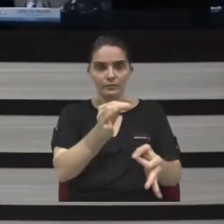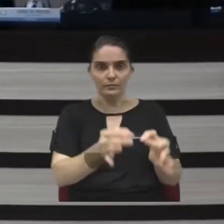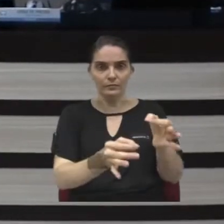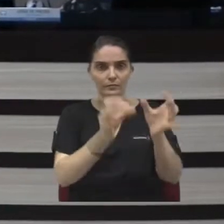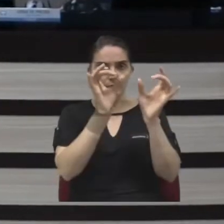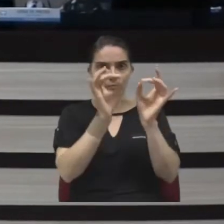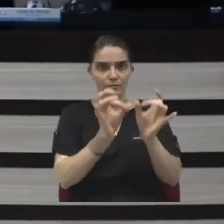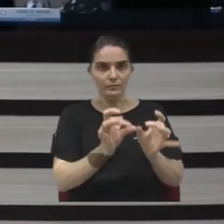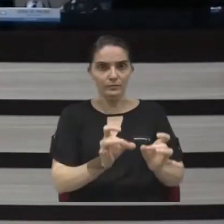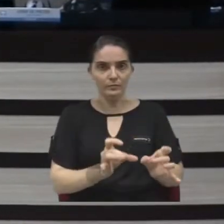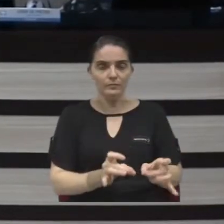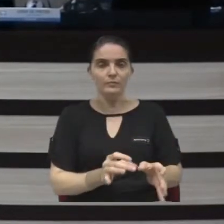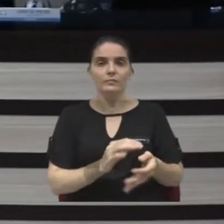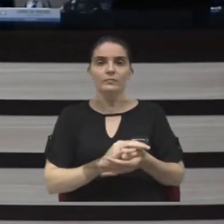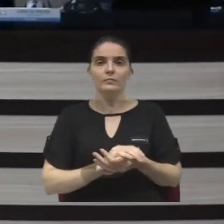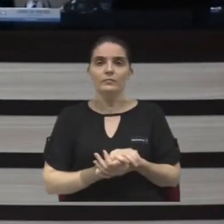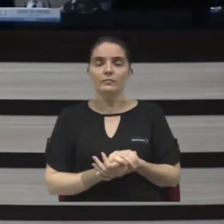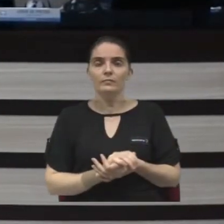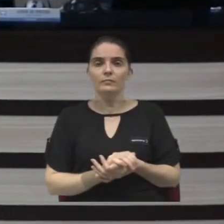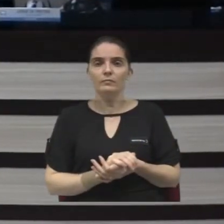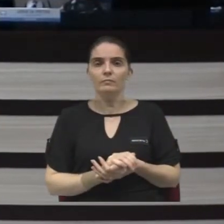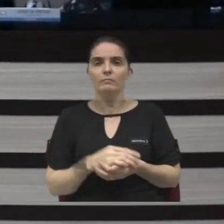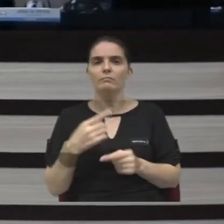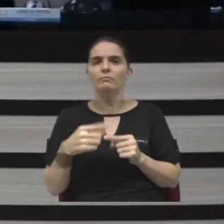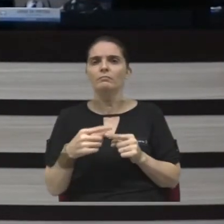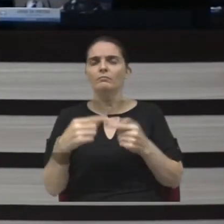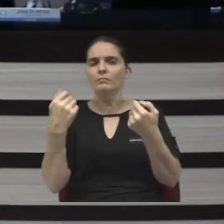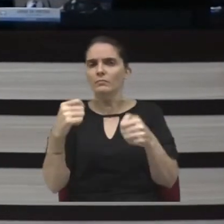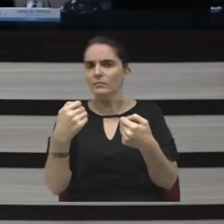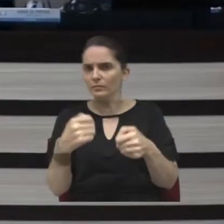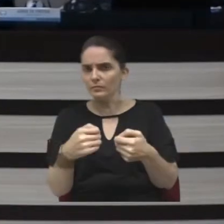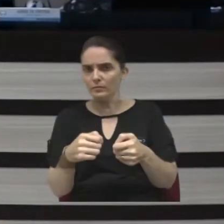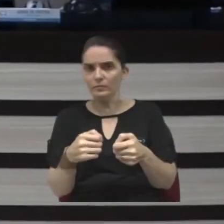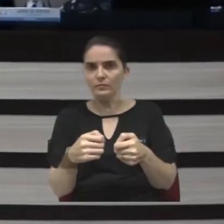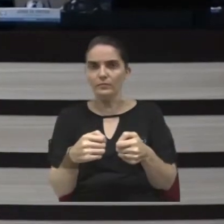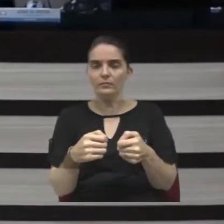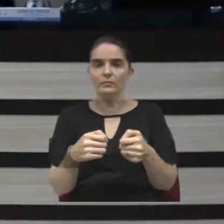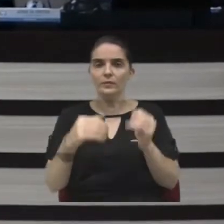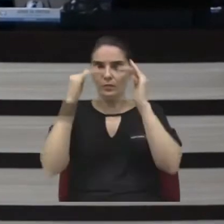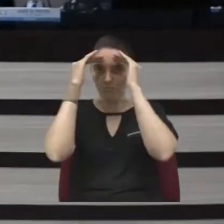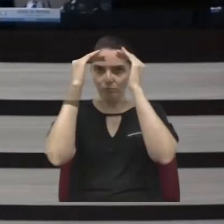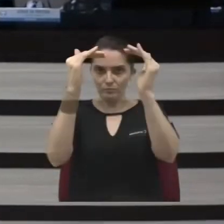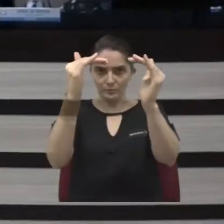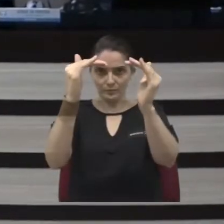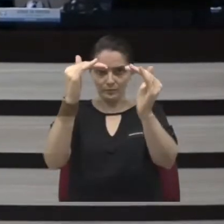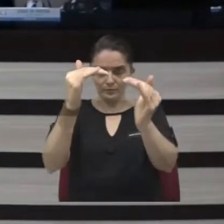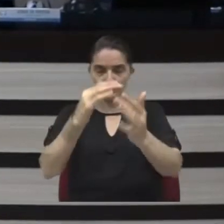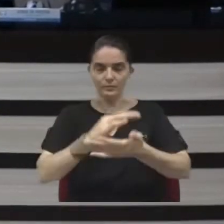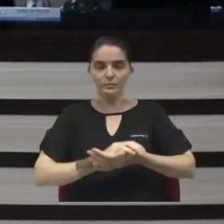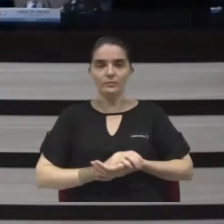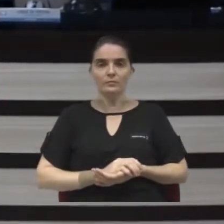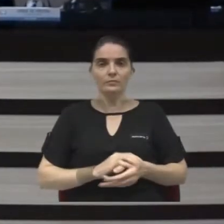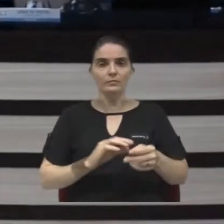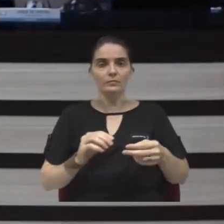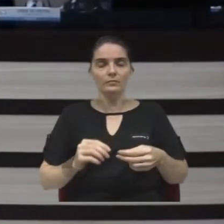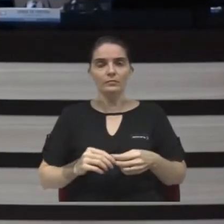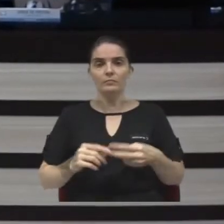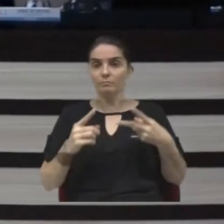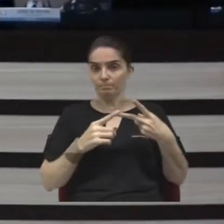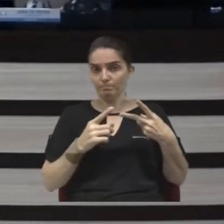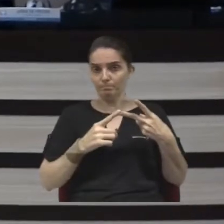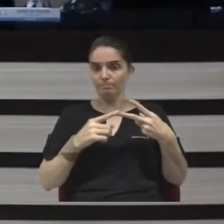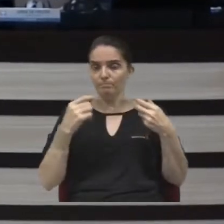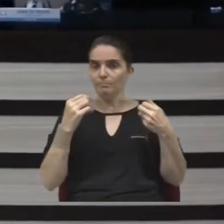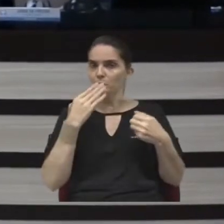primeiro, quais os procedimentos necessários para o fiel cumprimento dessa sentença. Segundo, é cabível recurso à instância